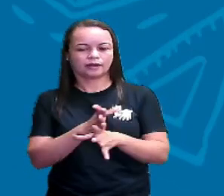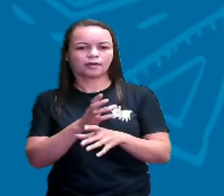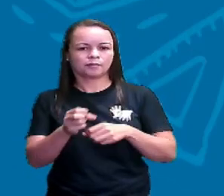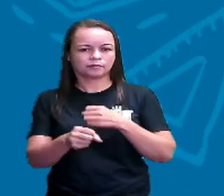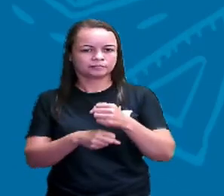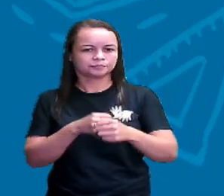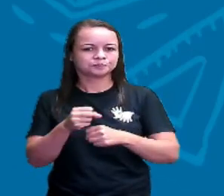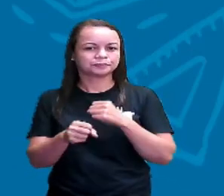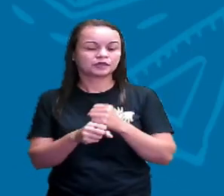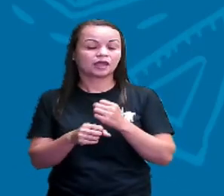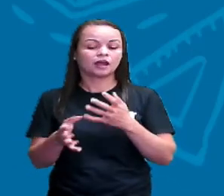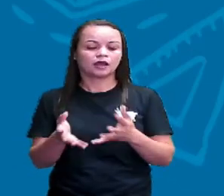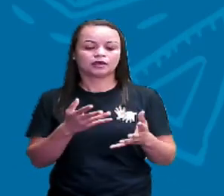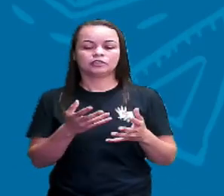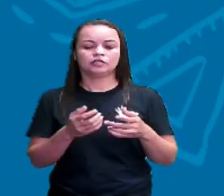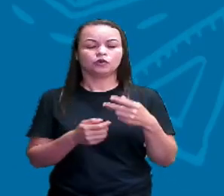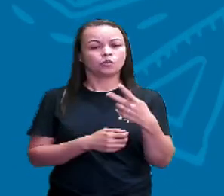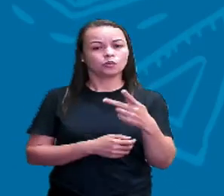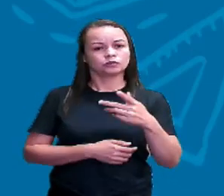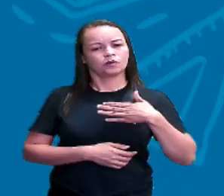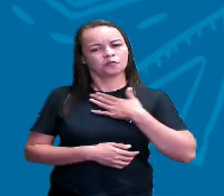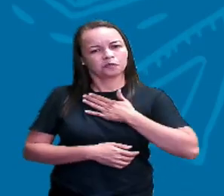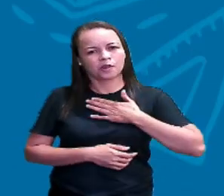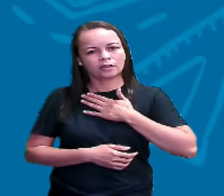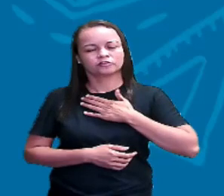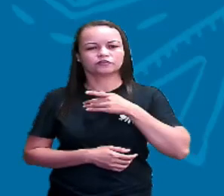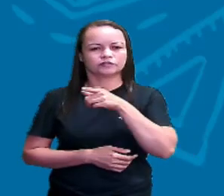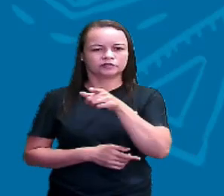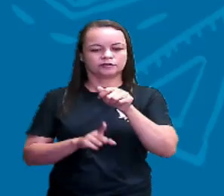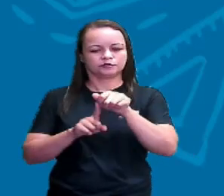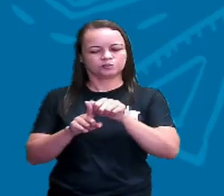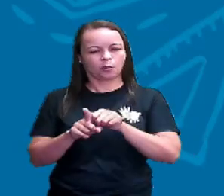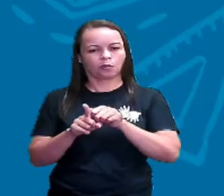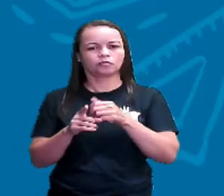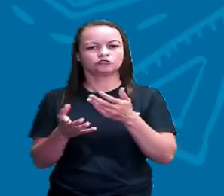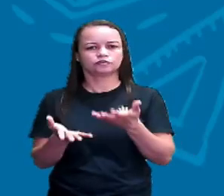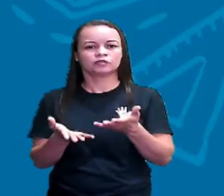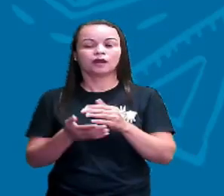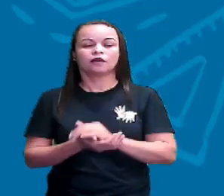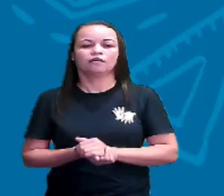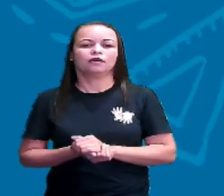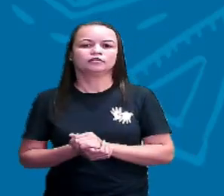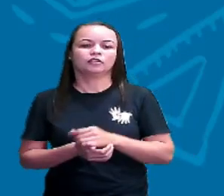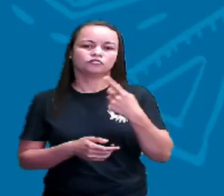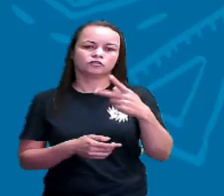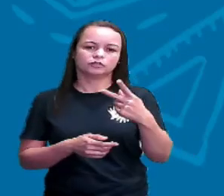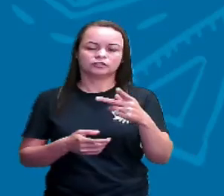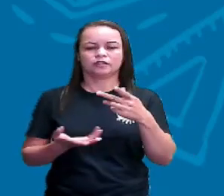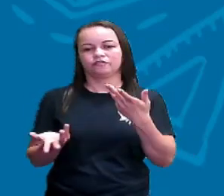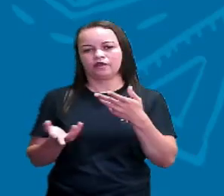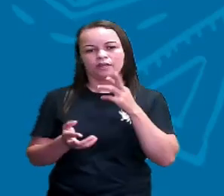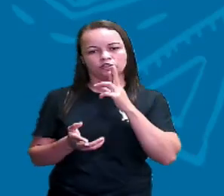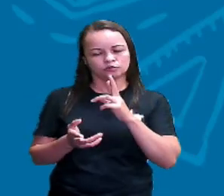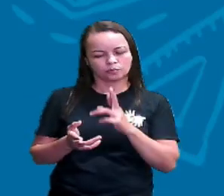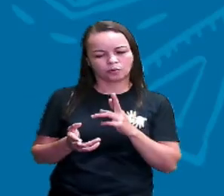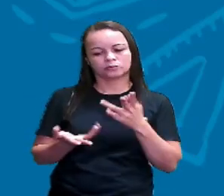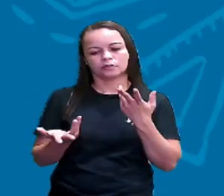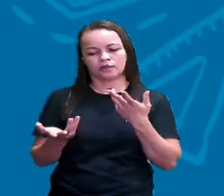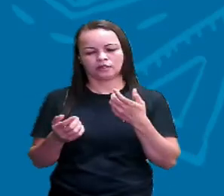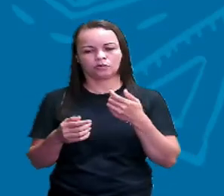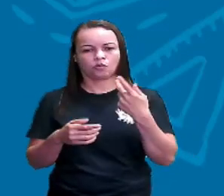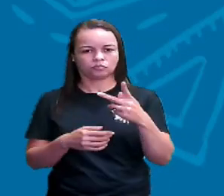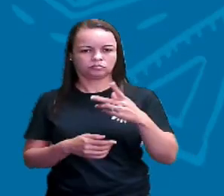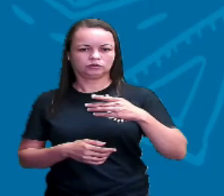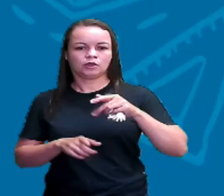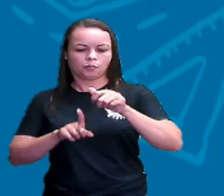é o teu mês favorito? E aí você vai responder com o seu mês favorito e vai perguntar também para os seus amigos,